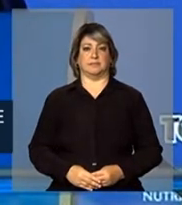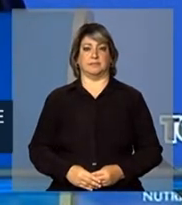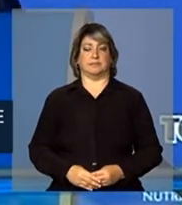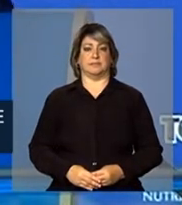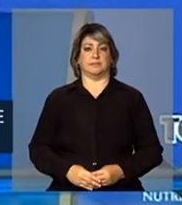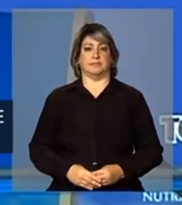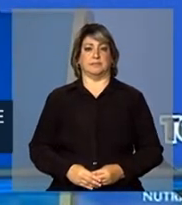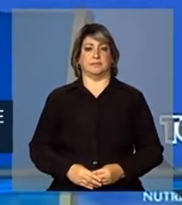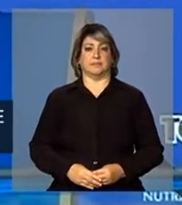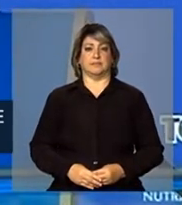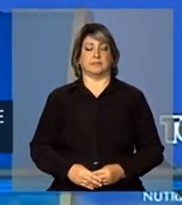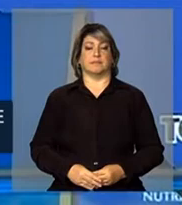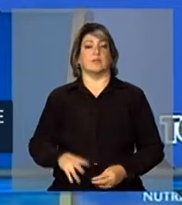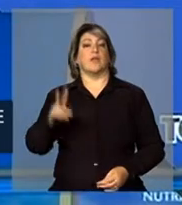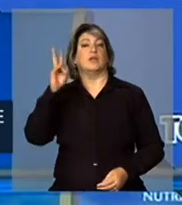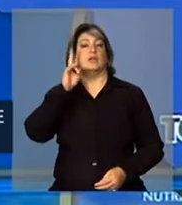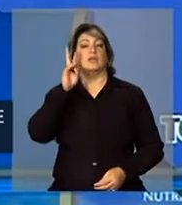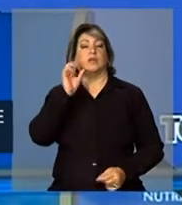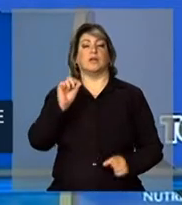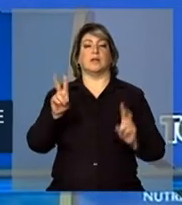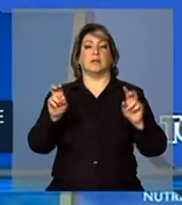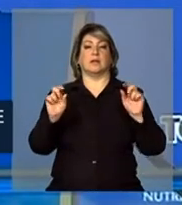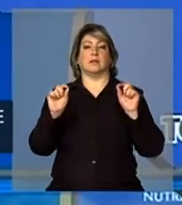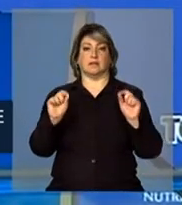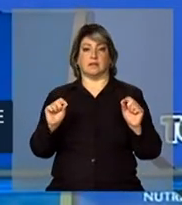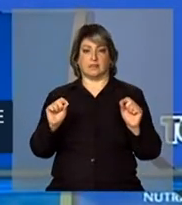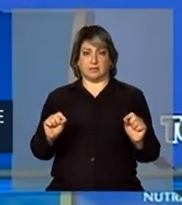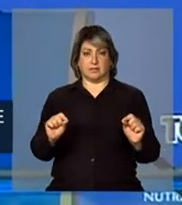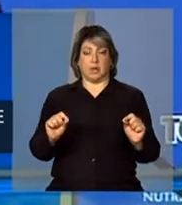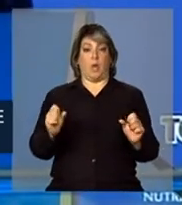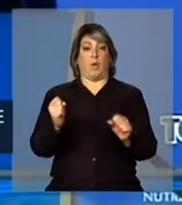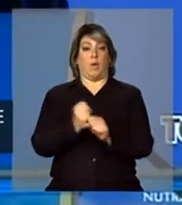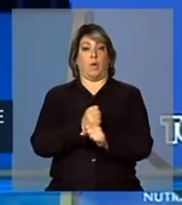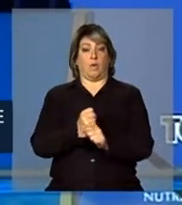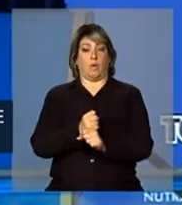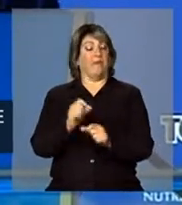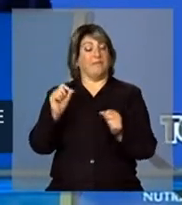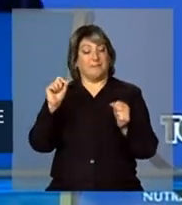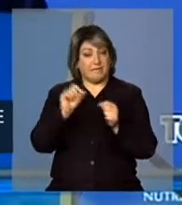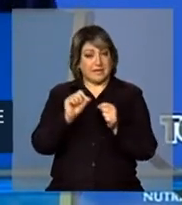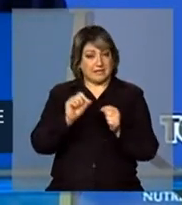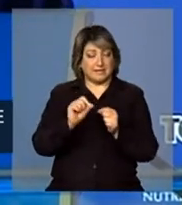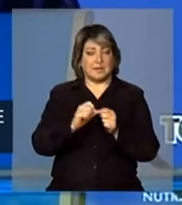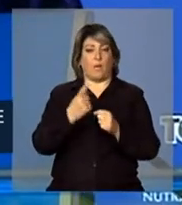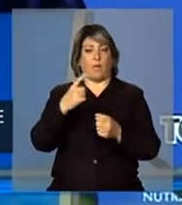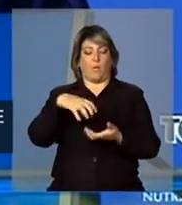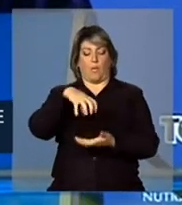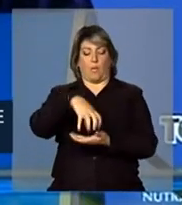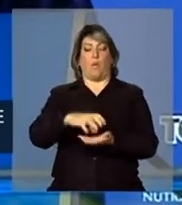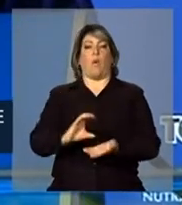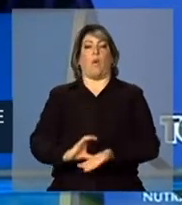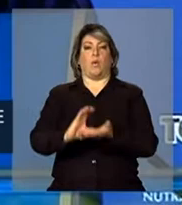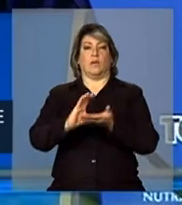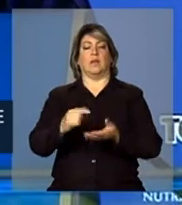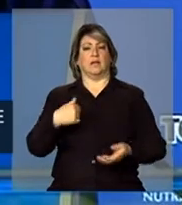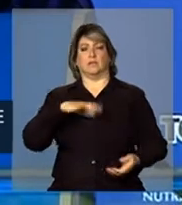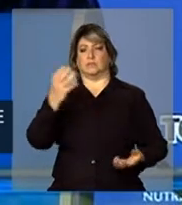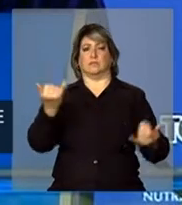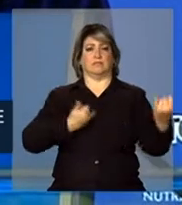a questão de construir um conselho. eu recebi várias